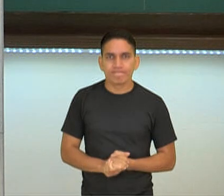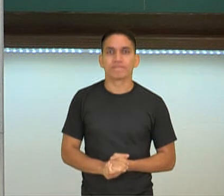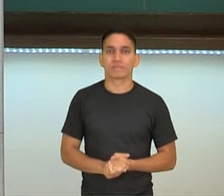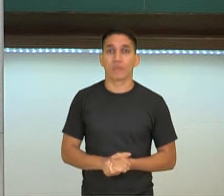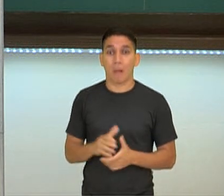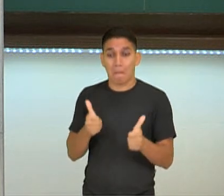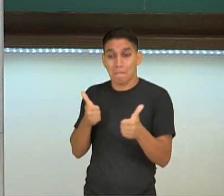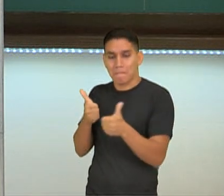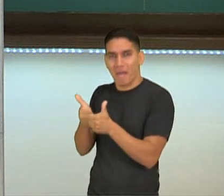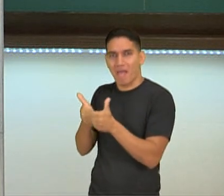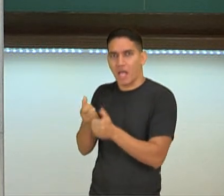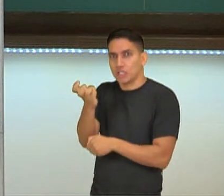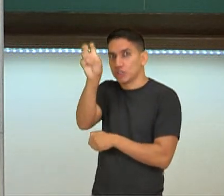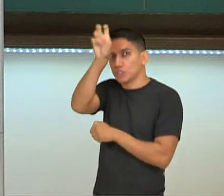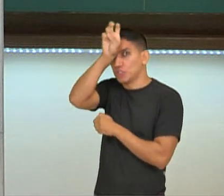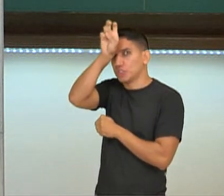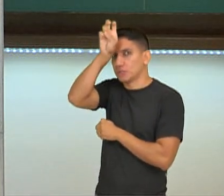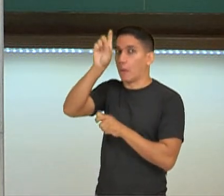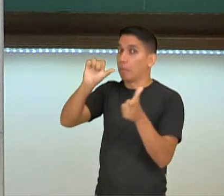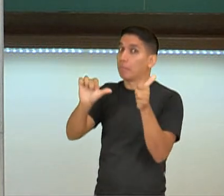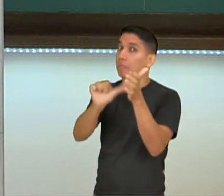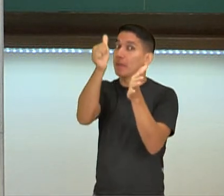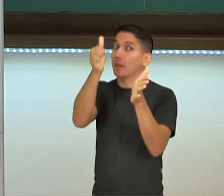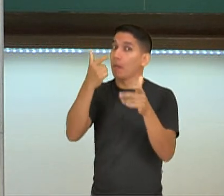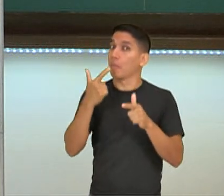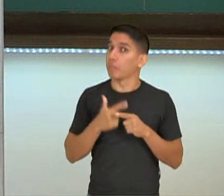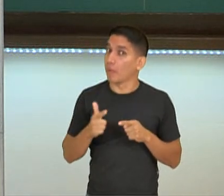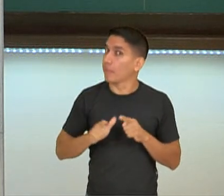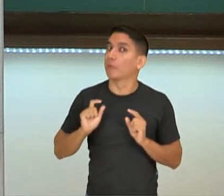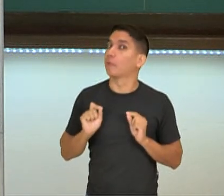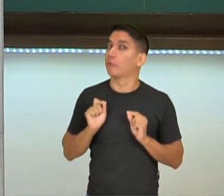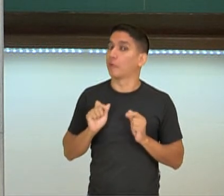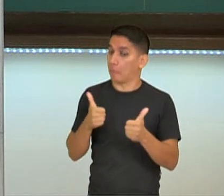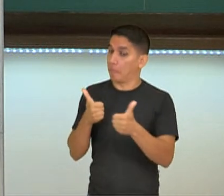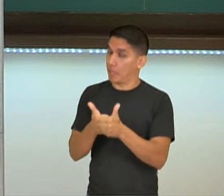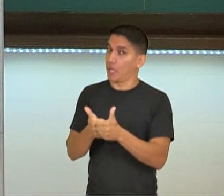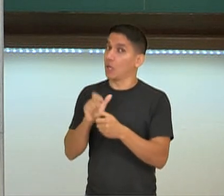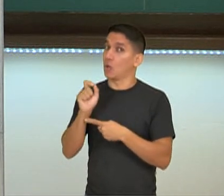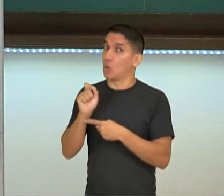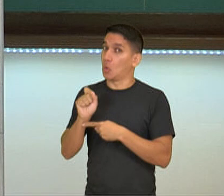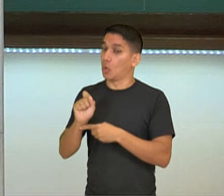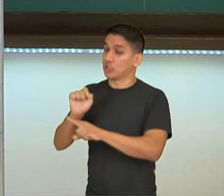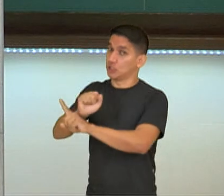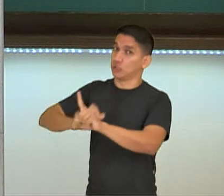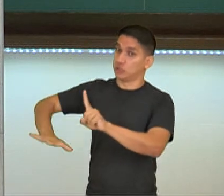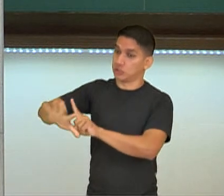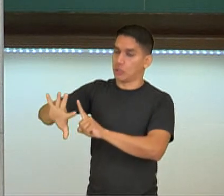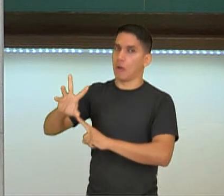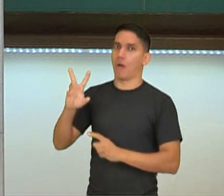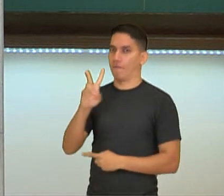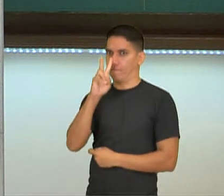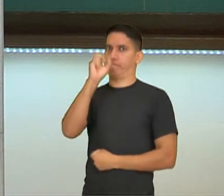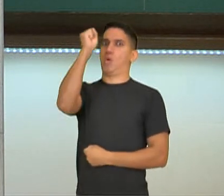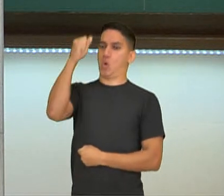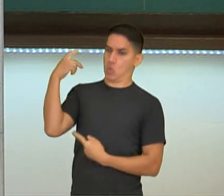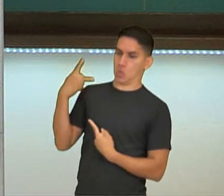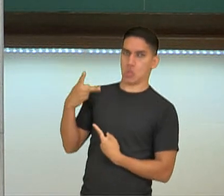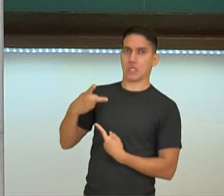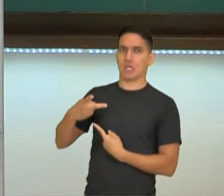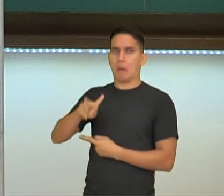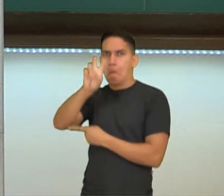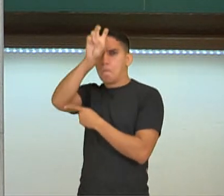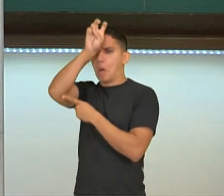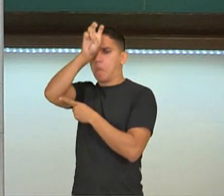Vizinho do Egito. Primeiro problema, você ser vizinho de uma civilização poderosa, de um império egípcio